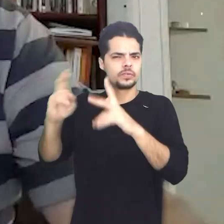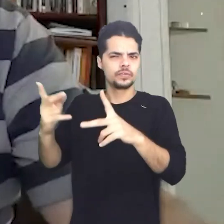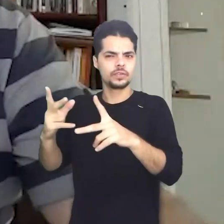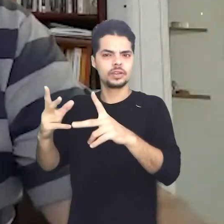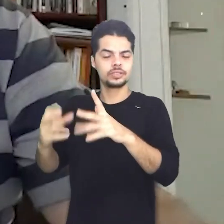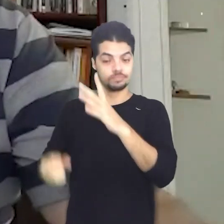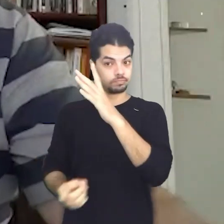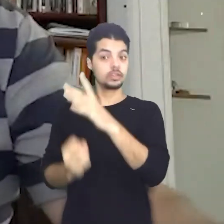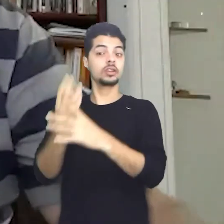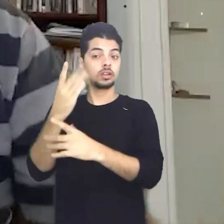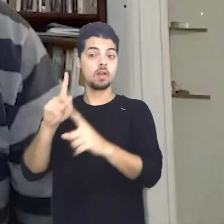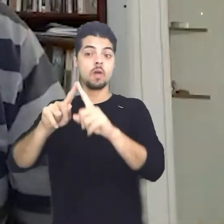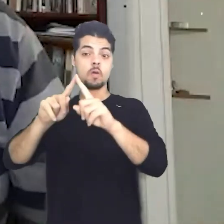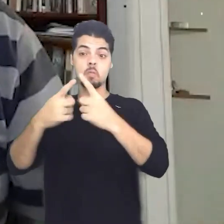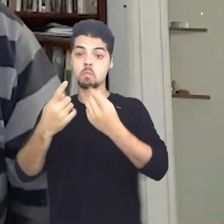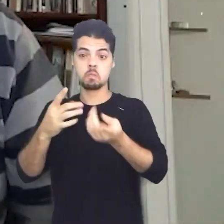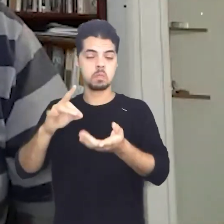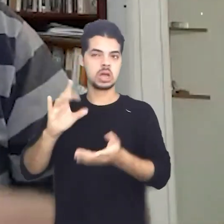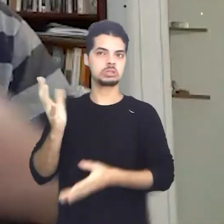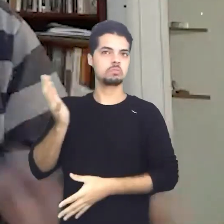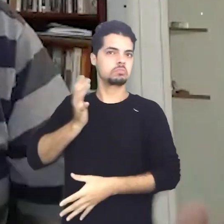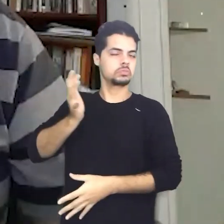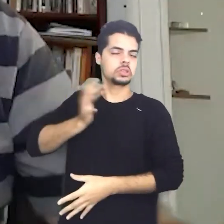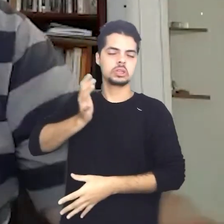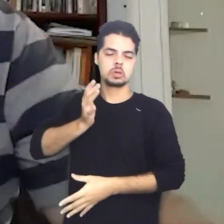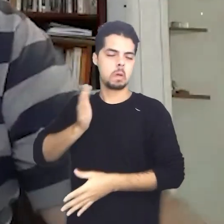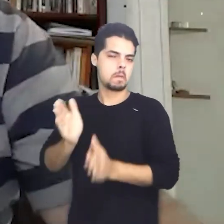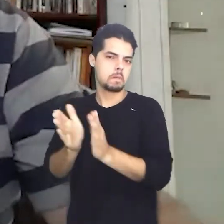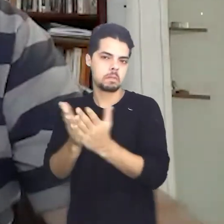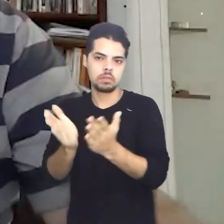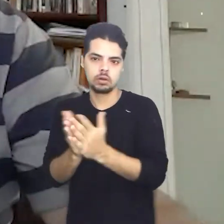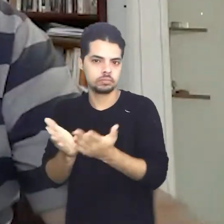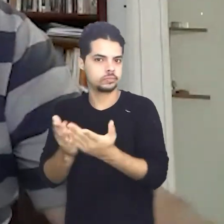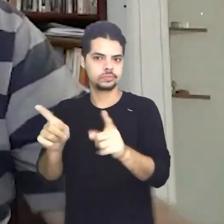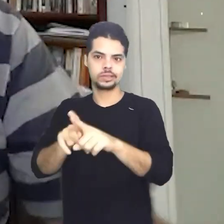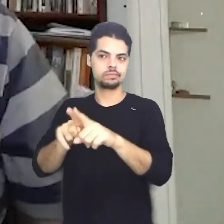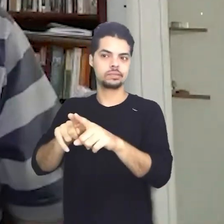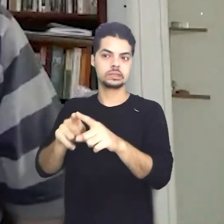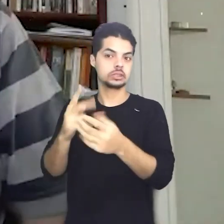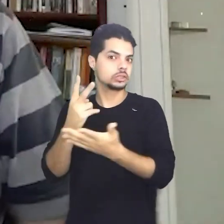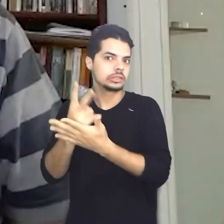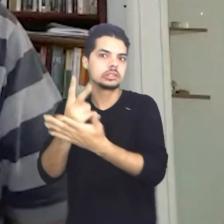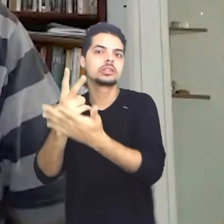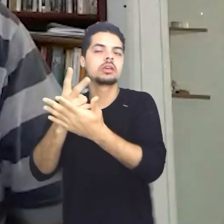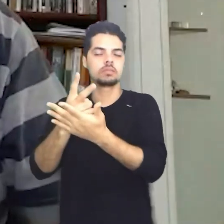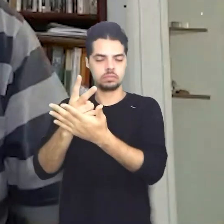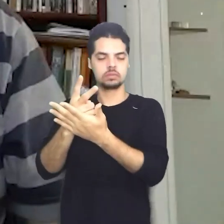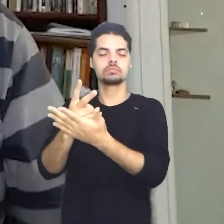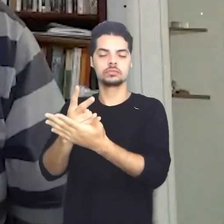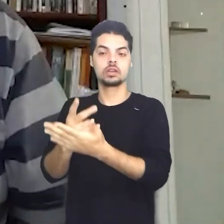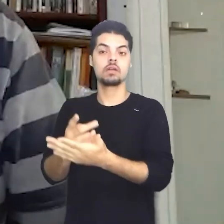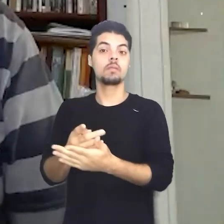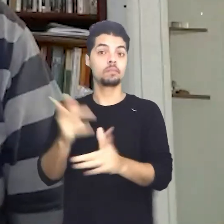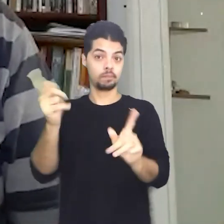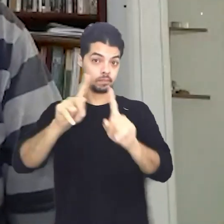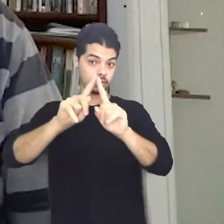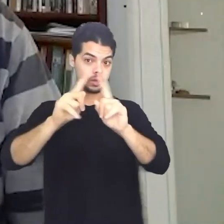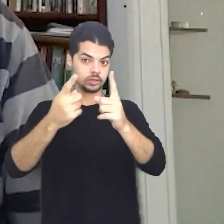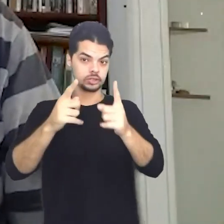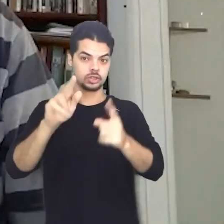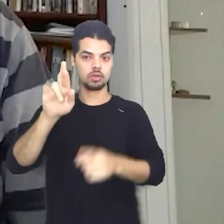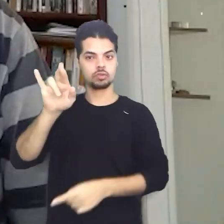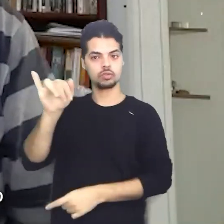o início o país foi formado a partir de muitas diferenças não só de regiões Mas também de